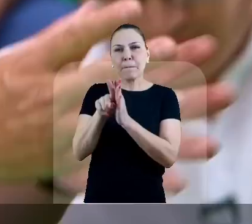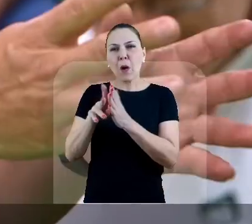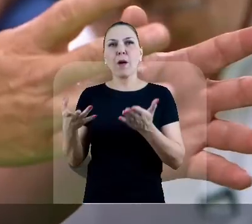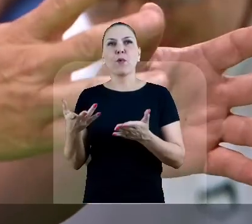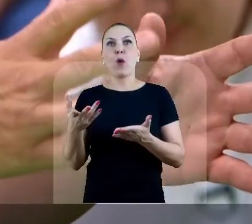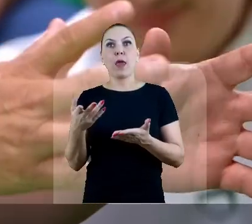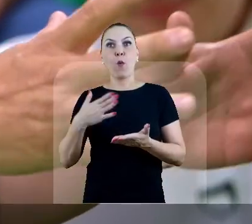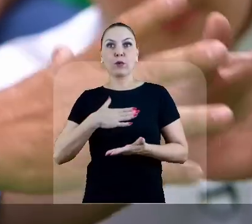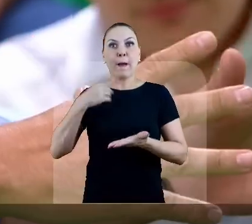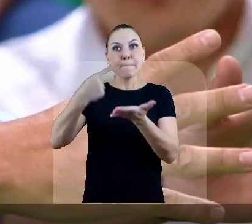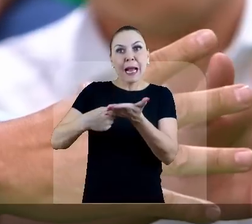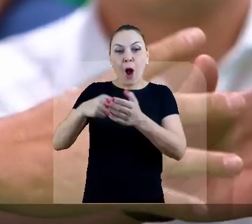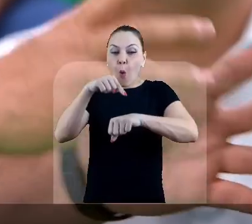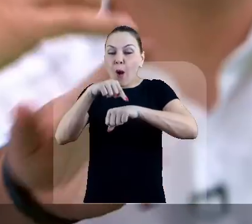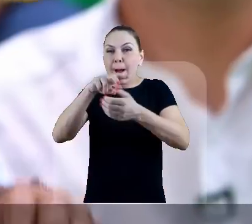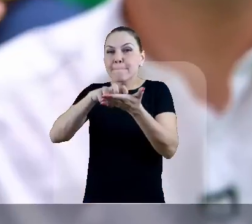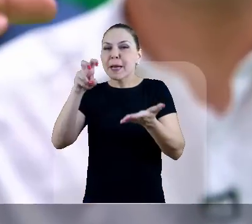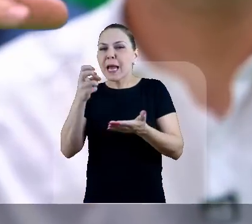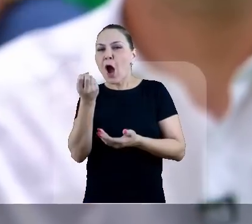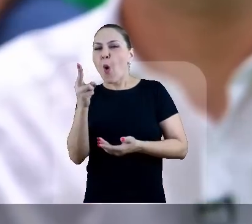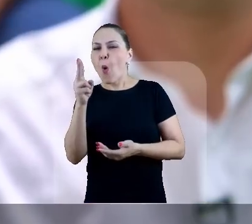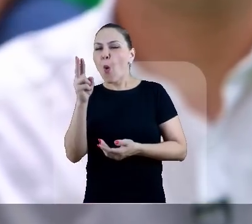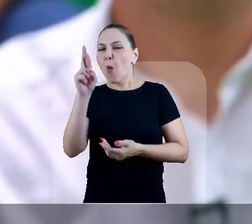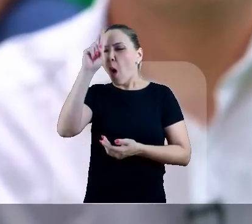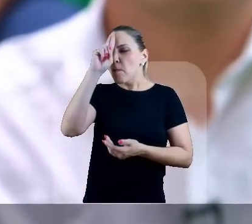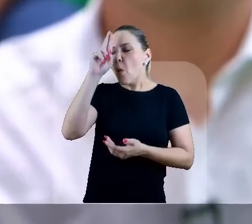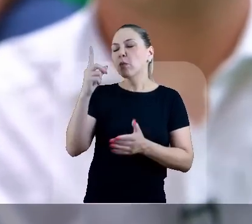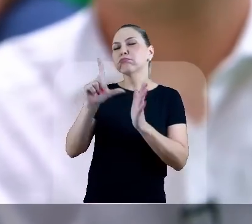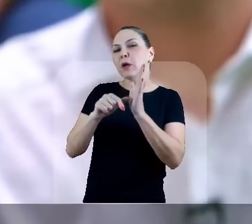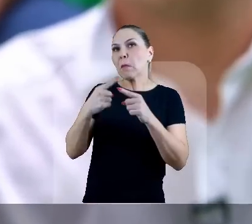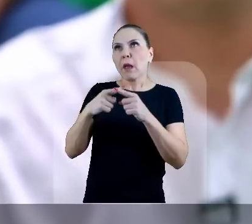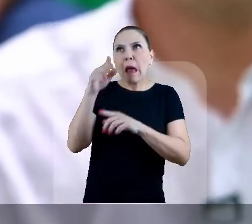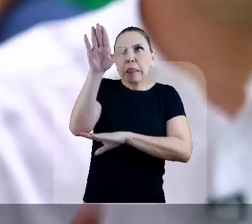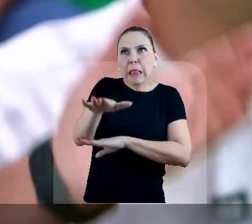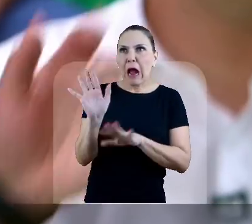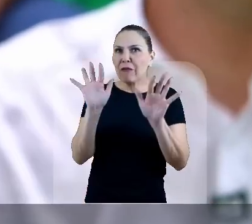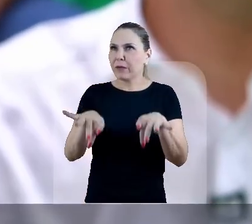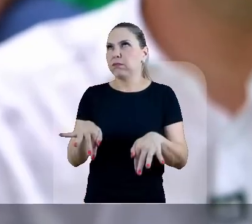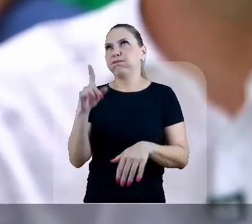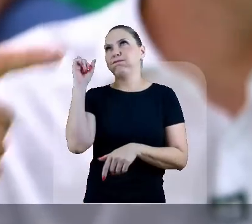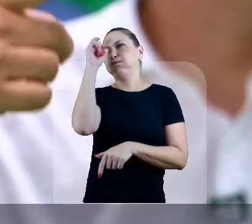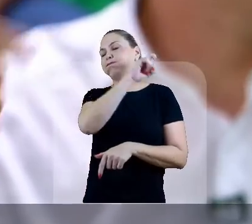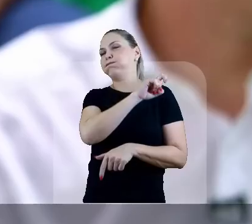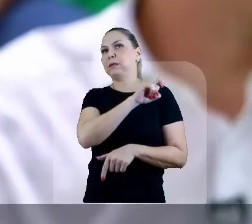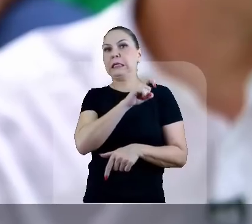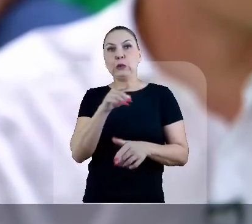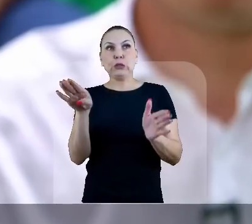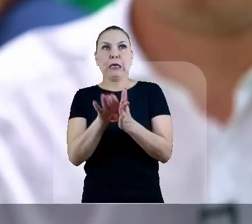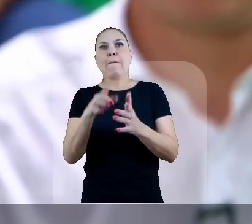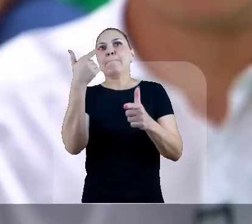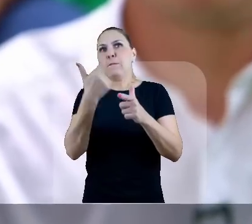Eu gostava de marcar de manhã ou depois do almoço, não no final da tarde, quando o pessoal marcava no final da tarde. O final da tarde é complicado, porque eu chegava